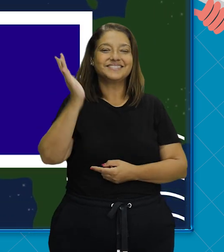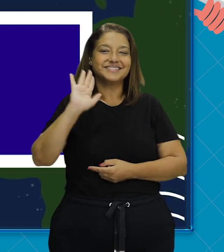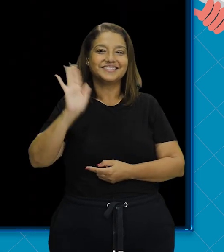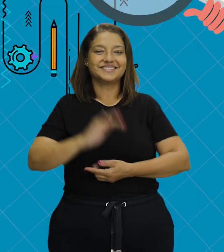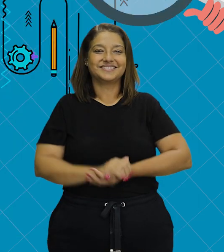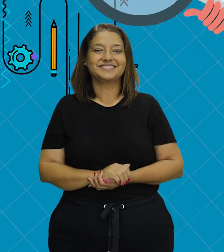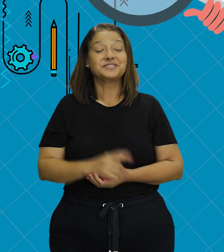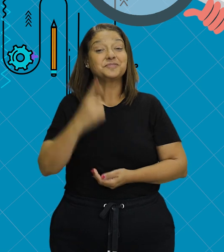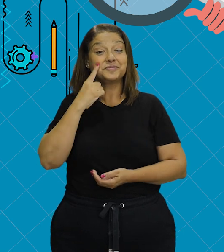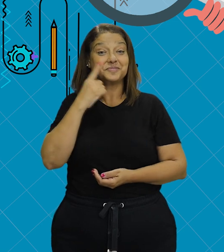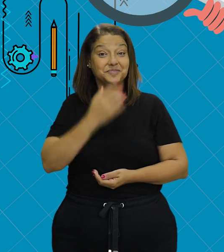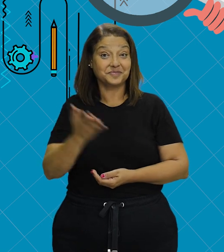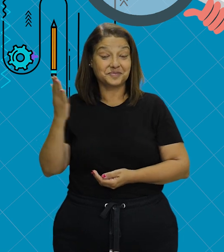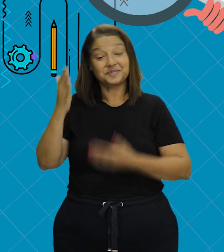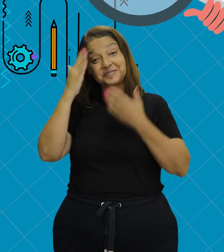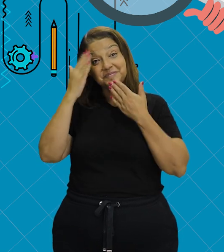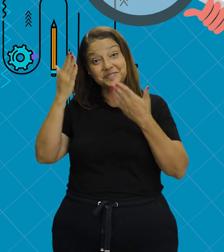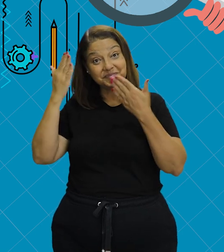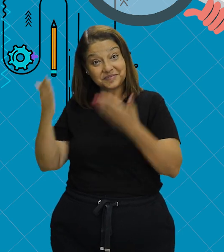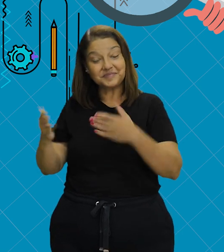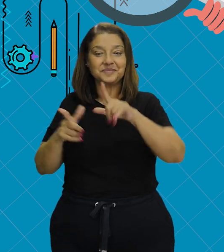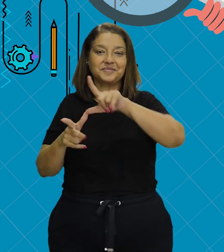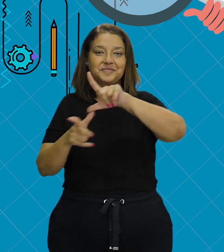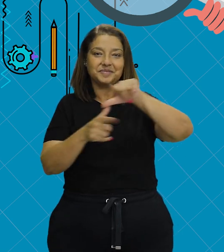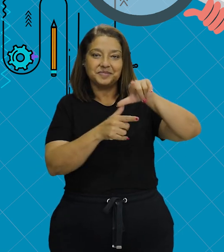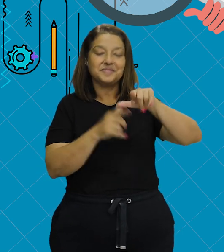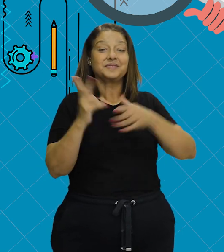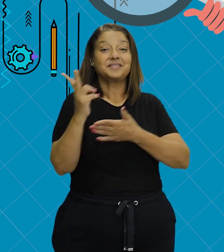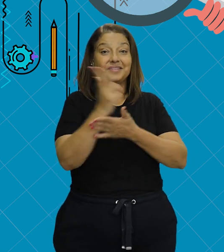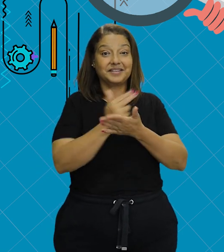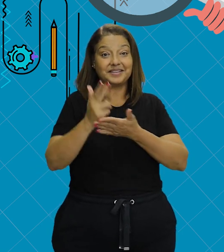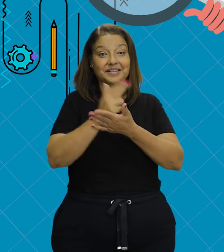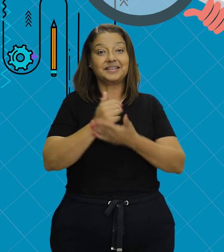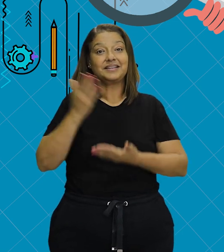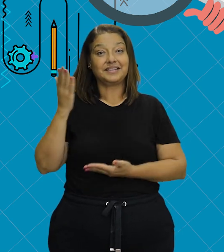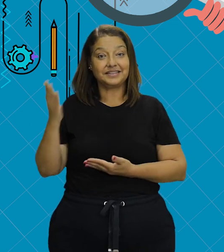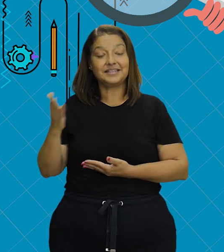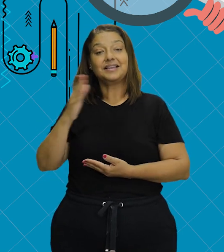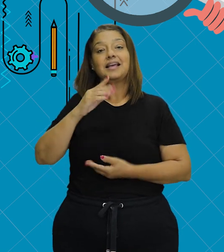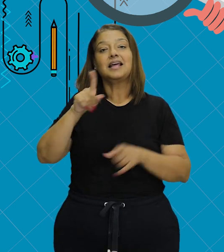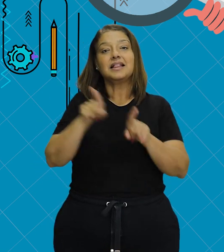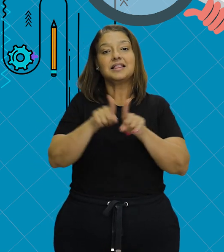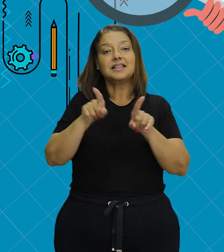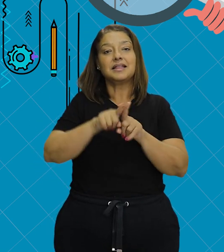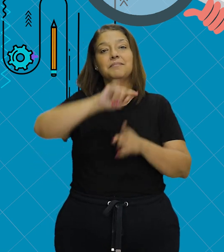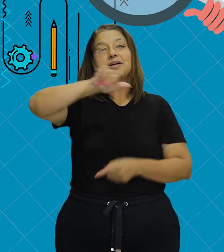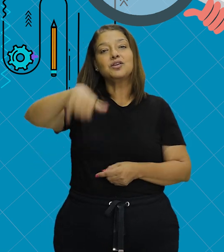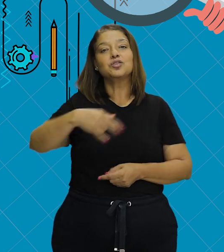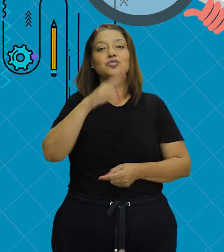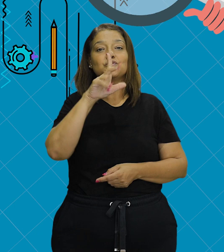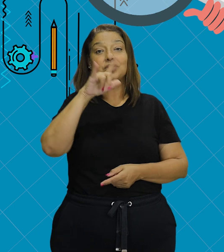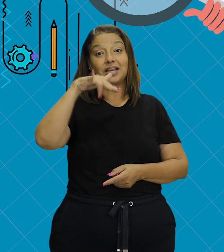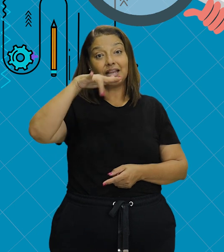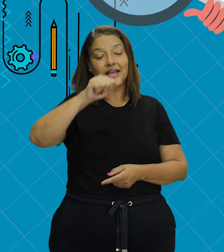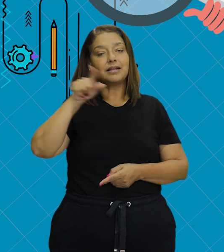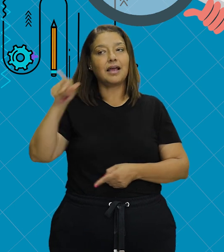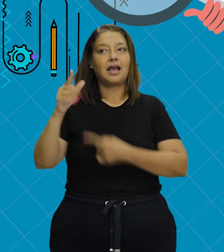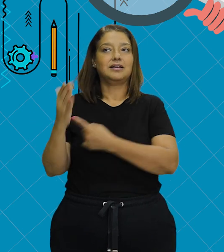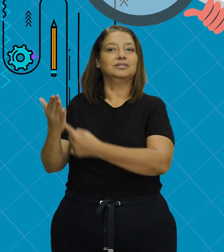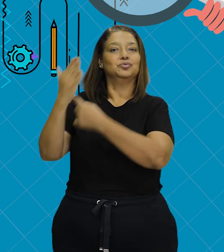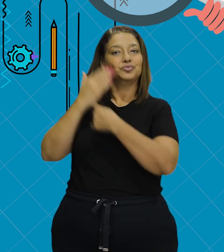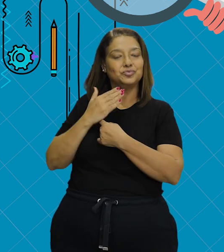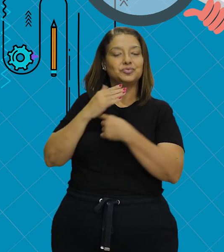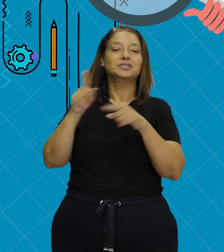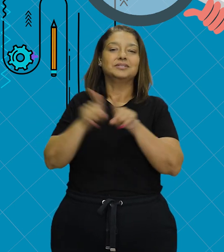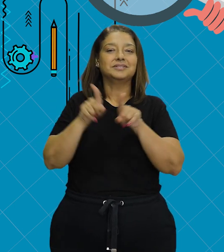tchau, tchau! Olha, pessoal, quero agradecer a Juliana Pinho, do canal do YouTube História e Arte, pela colaboração